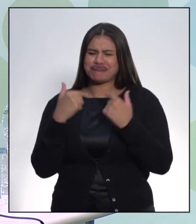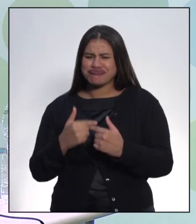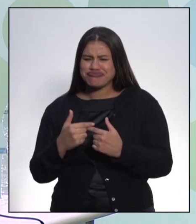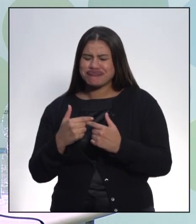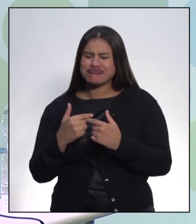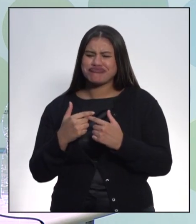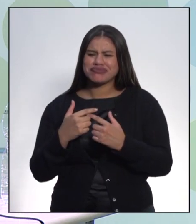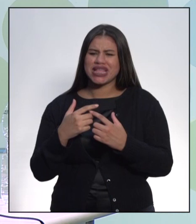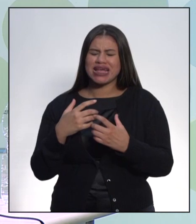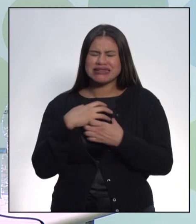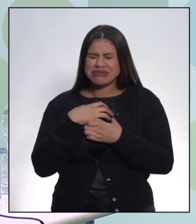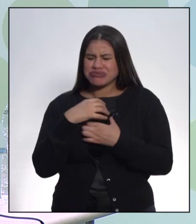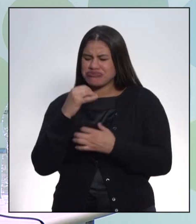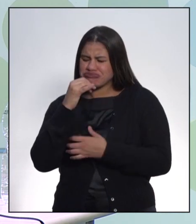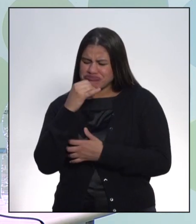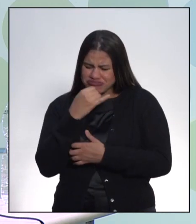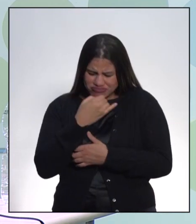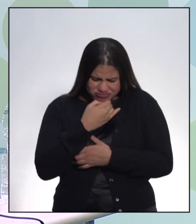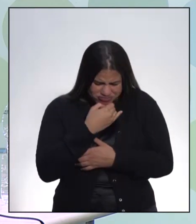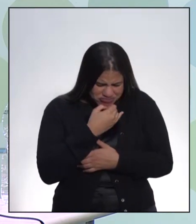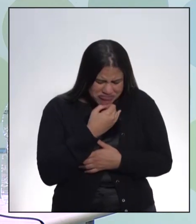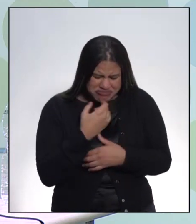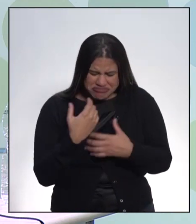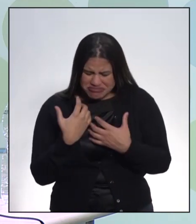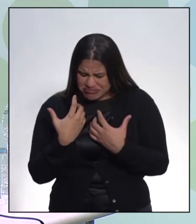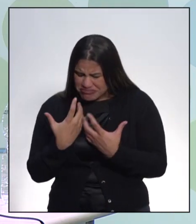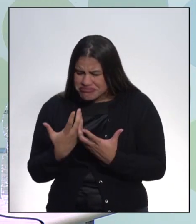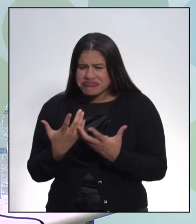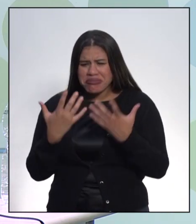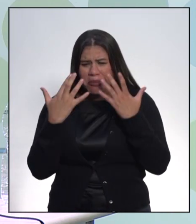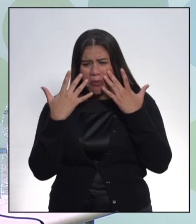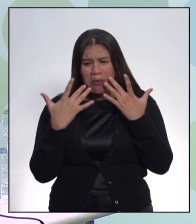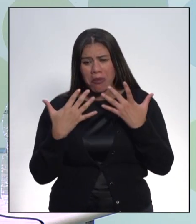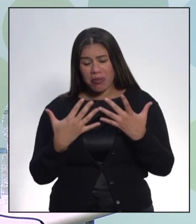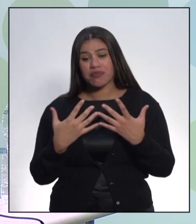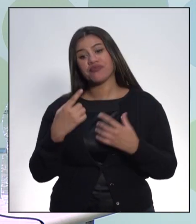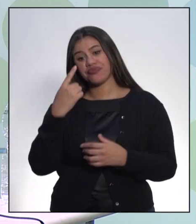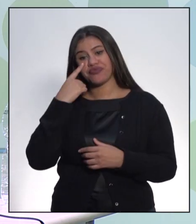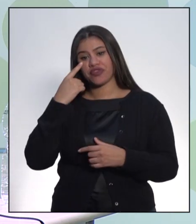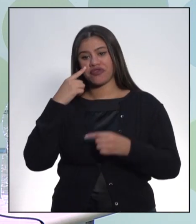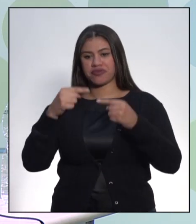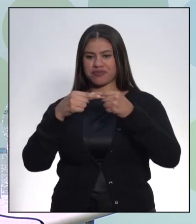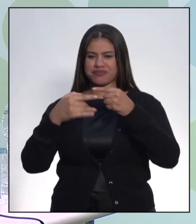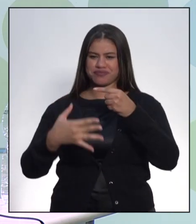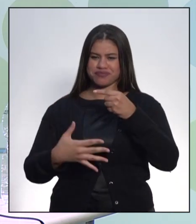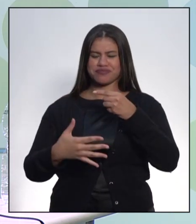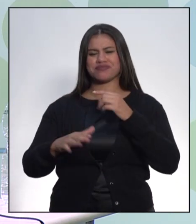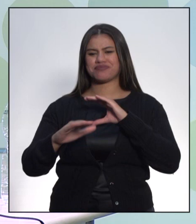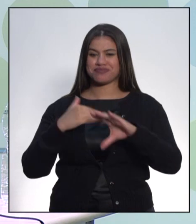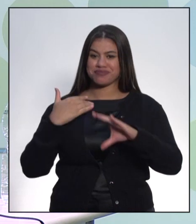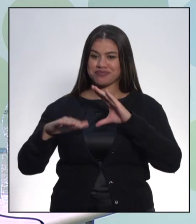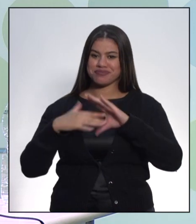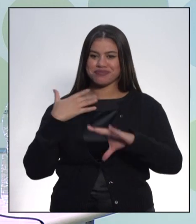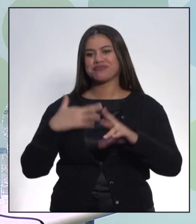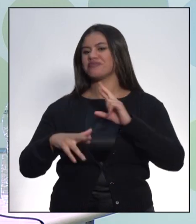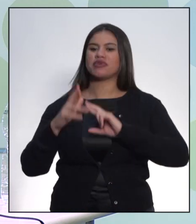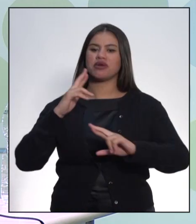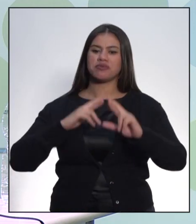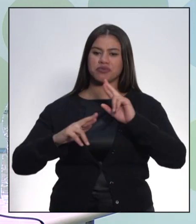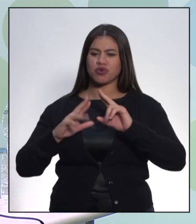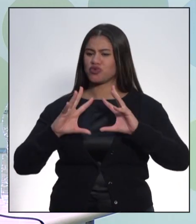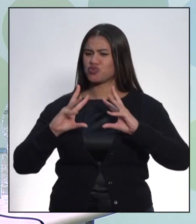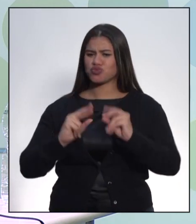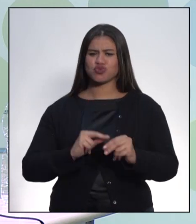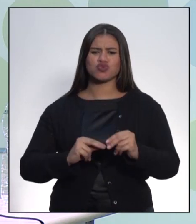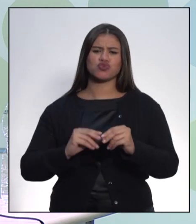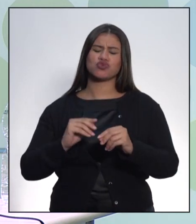bom, adorei as participações, excelentes, né. Servir de agulha é como ser escravo de alguém, é fazer o serviço e outra pessoa levar o crédito.